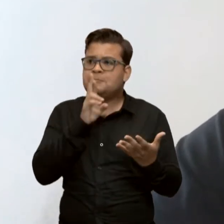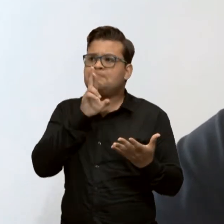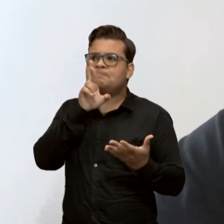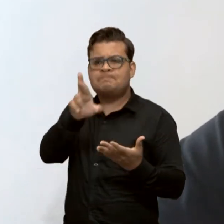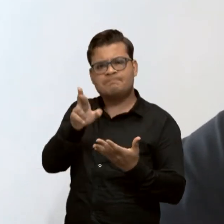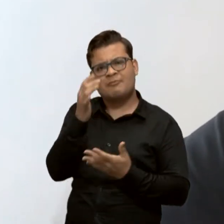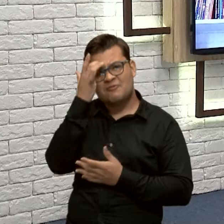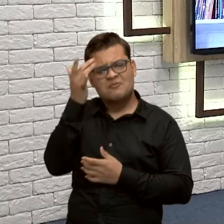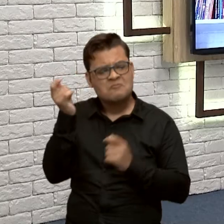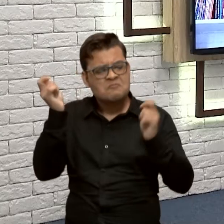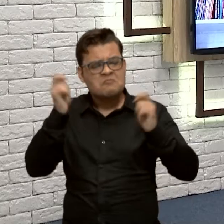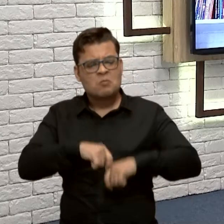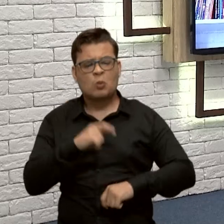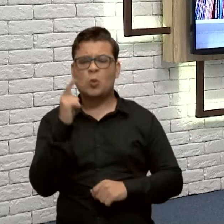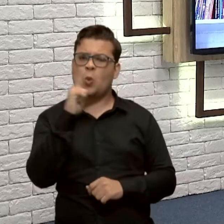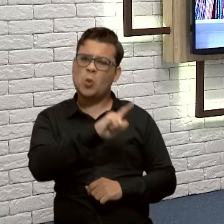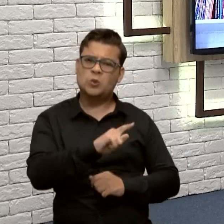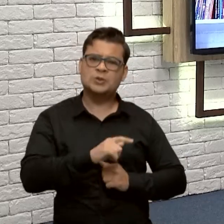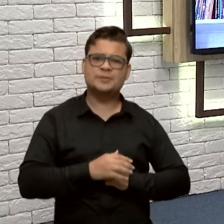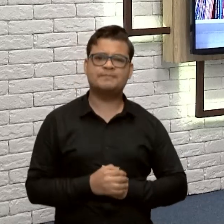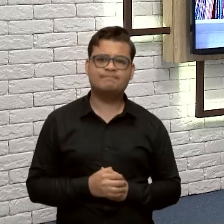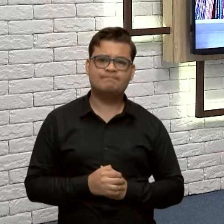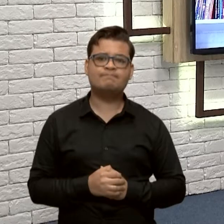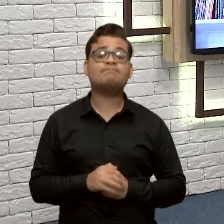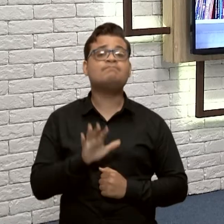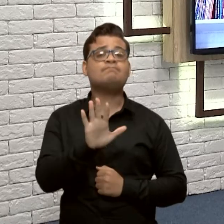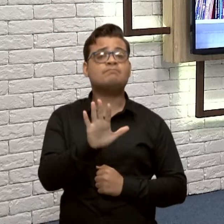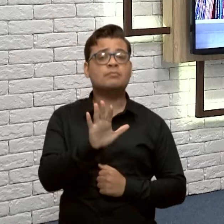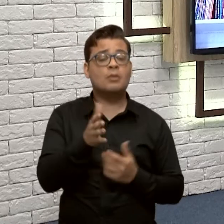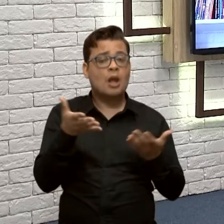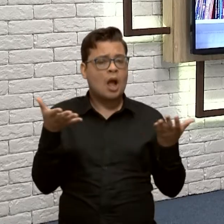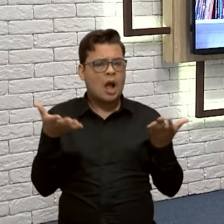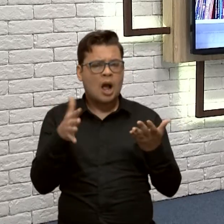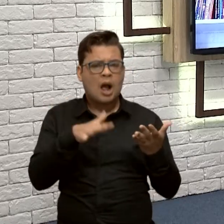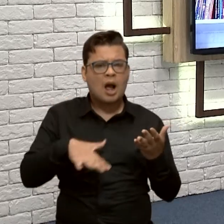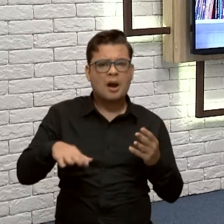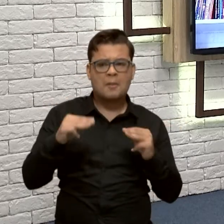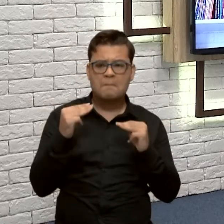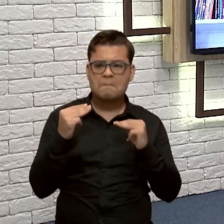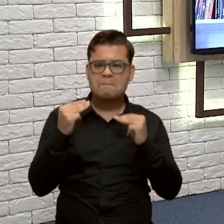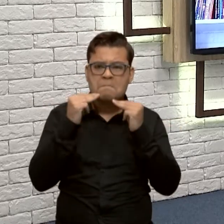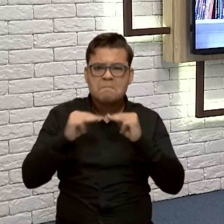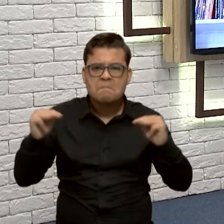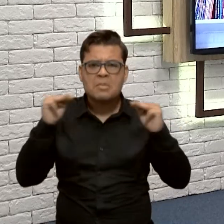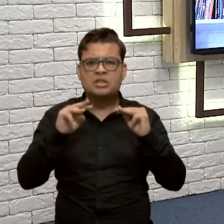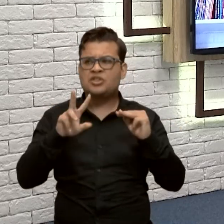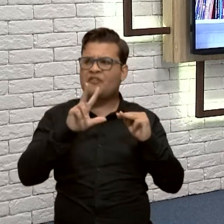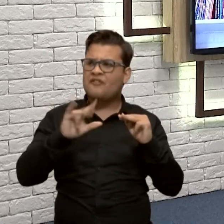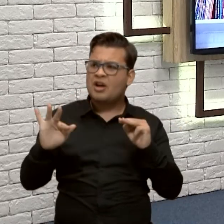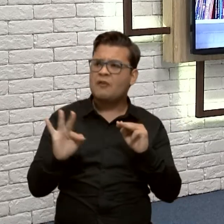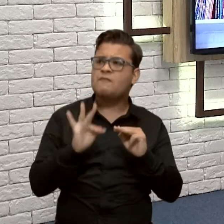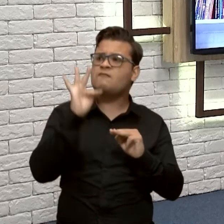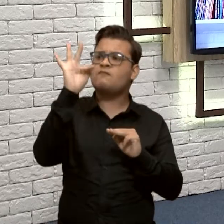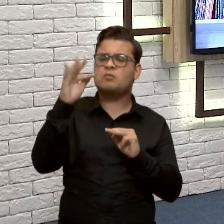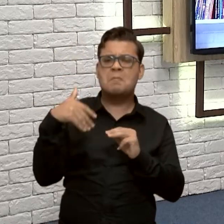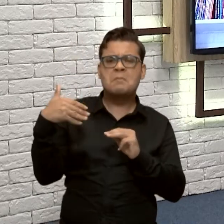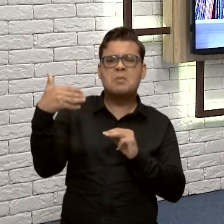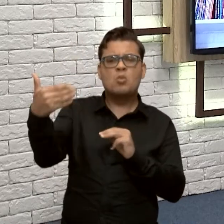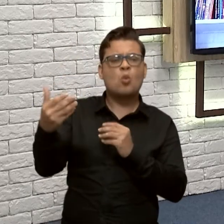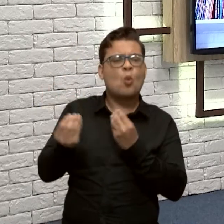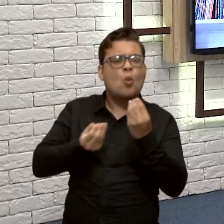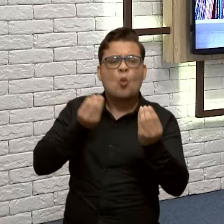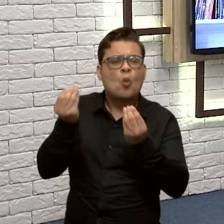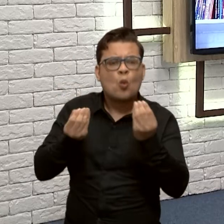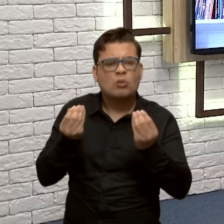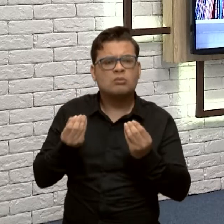resposta. Uhum. E, Altair, quais as tendências do marketing digital para o futuro? O que a gente pode pensar dos próximos